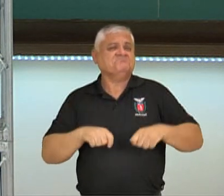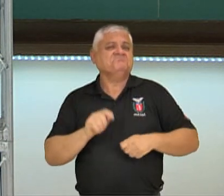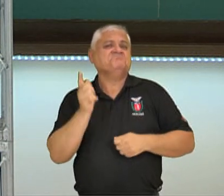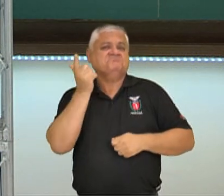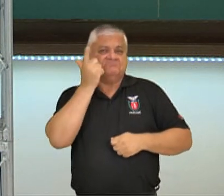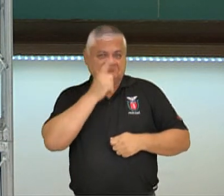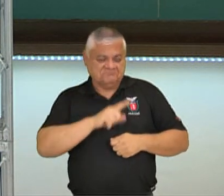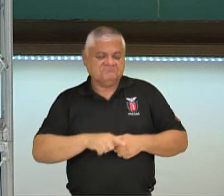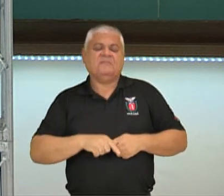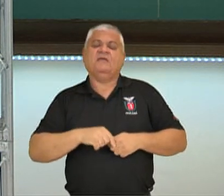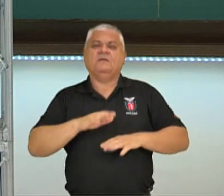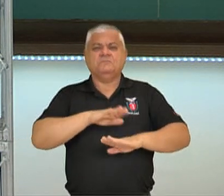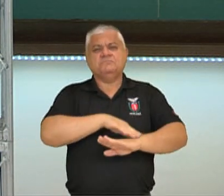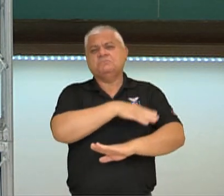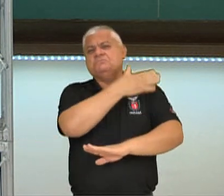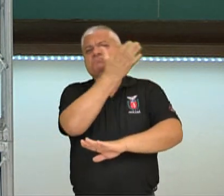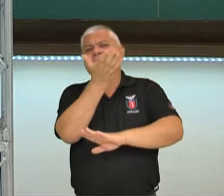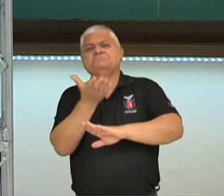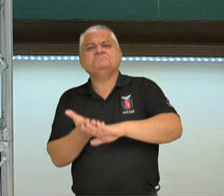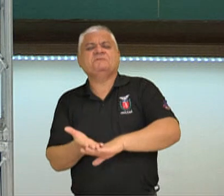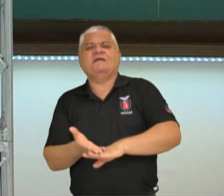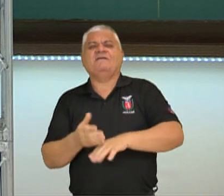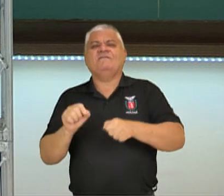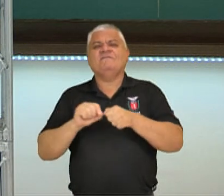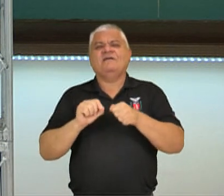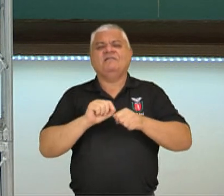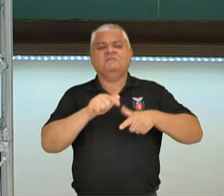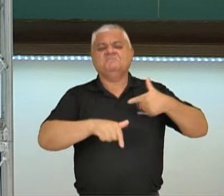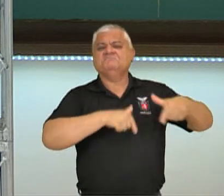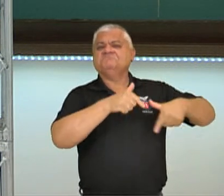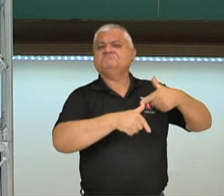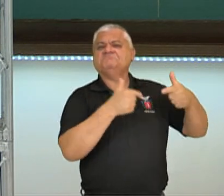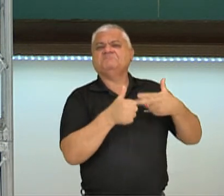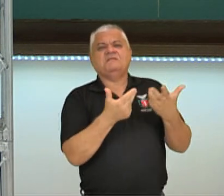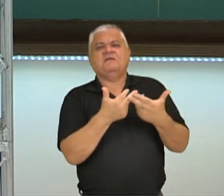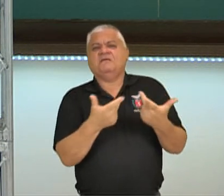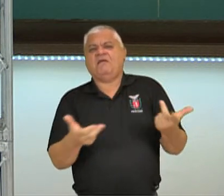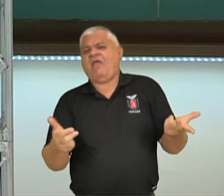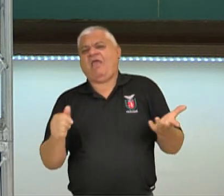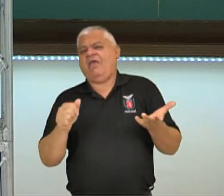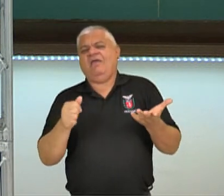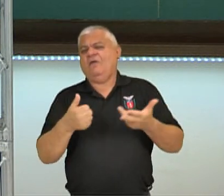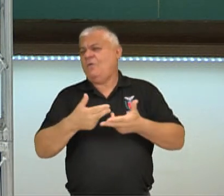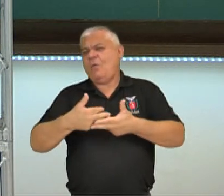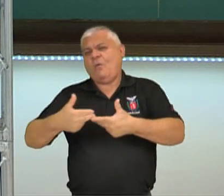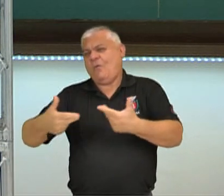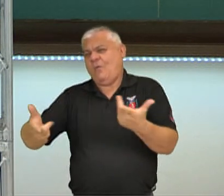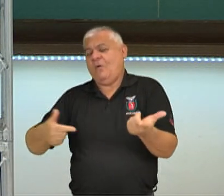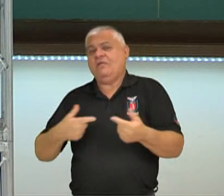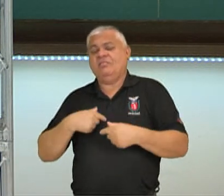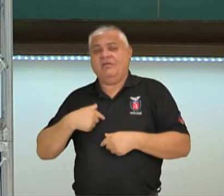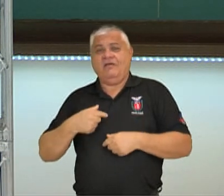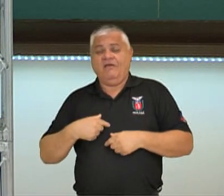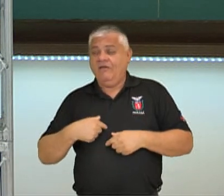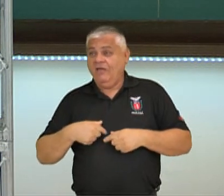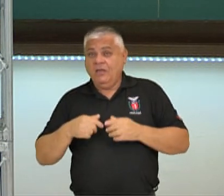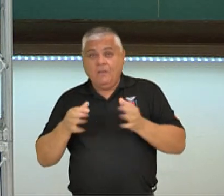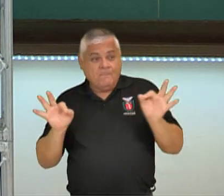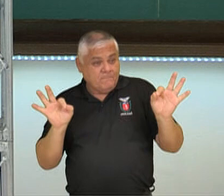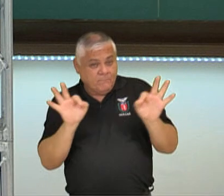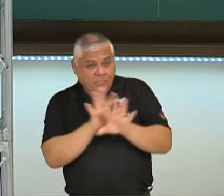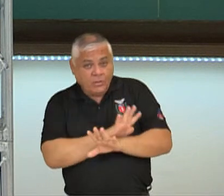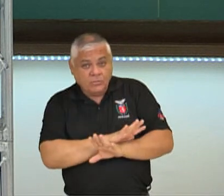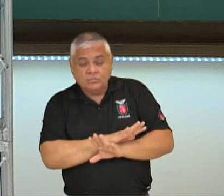passar melhor o dia, fazer as atividades melhor e vamos chegar ao final do